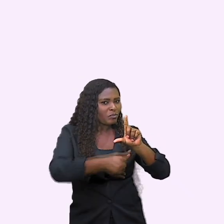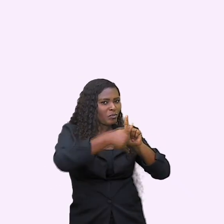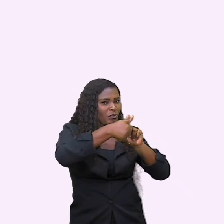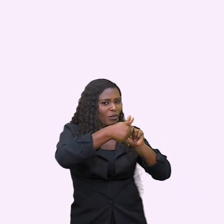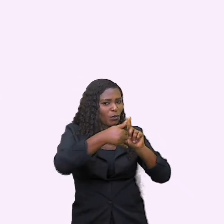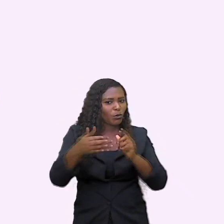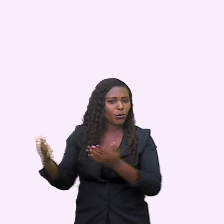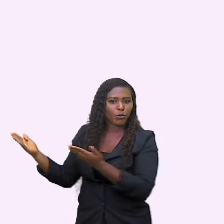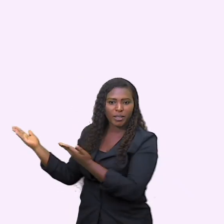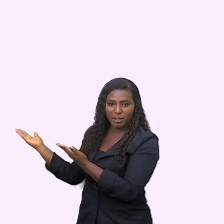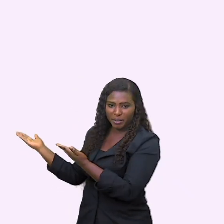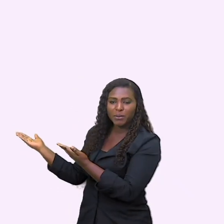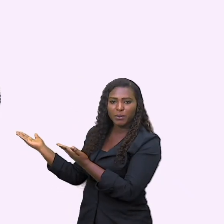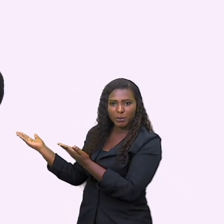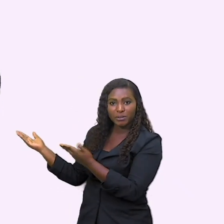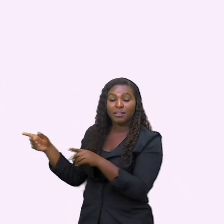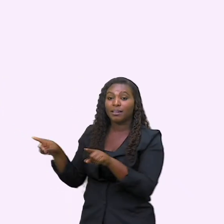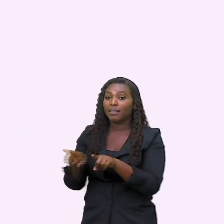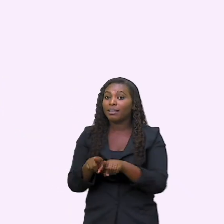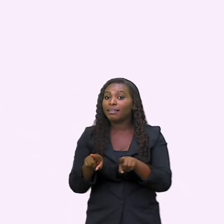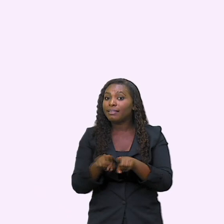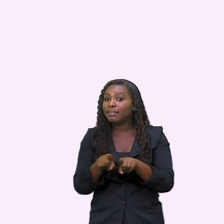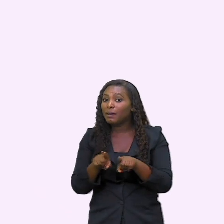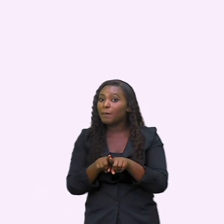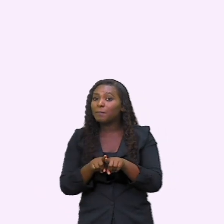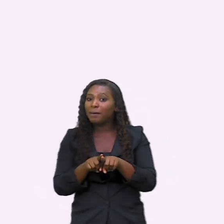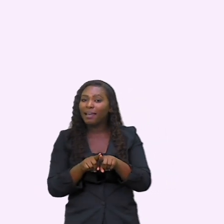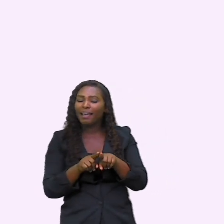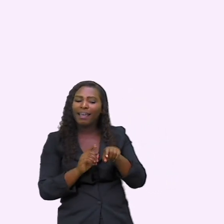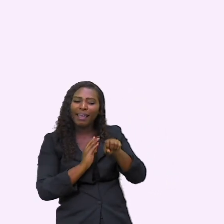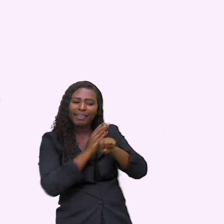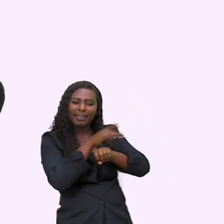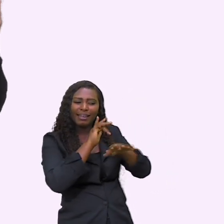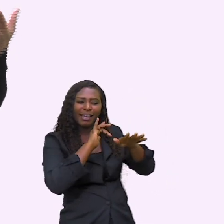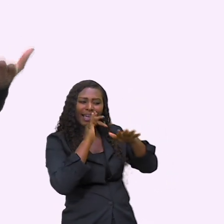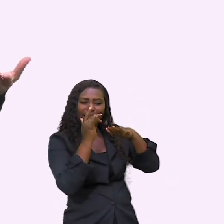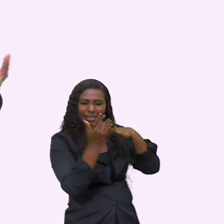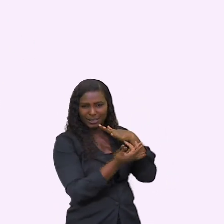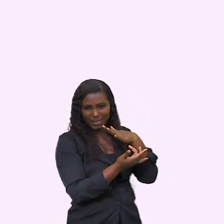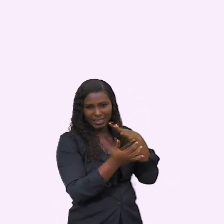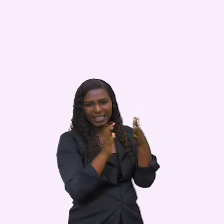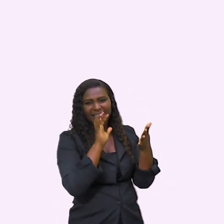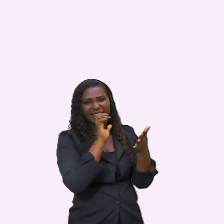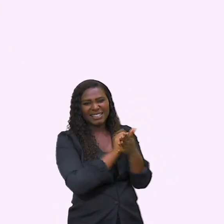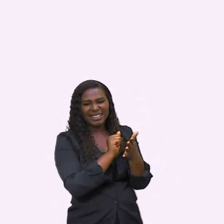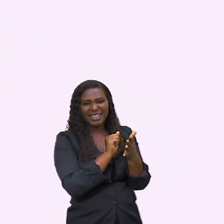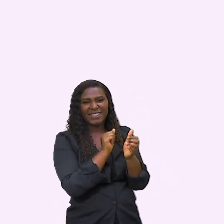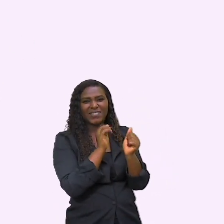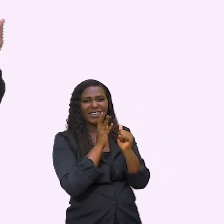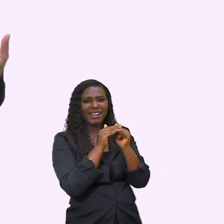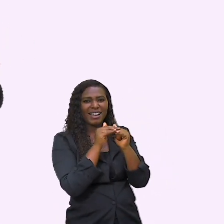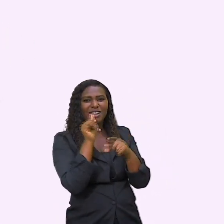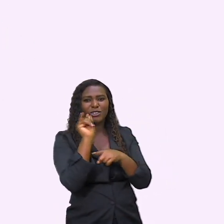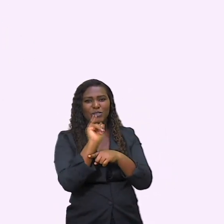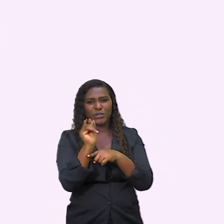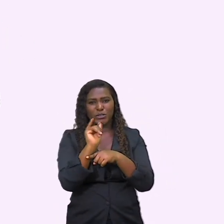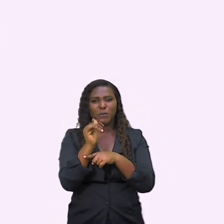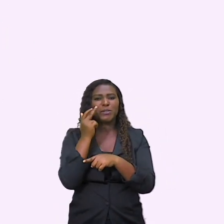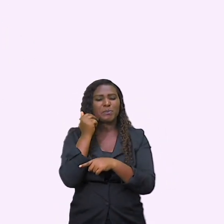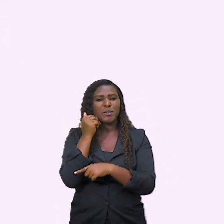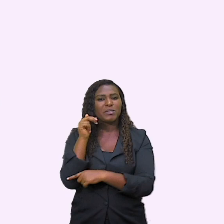que aparece no canto da tela, vão acessar as nossas redes sociais e se inscrever no nosso canal YouTube